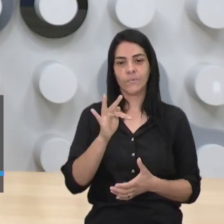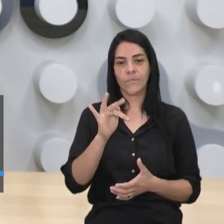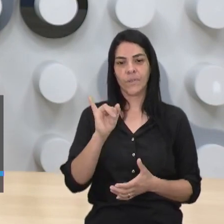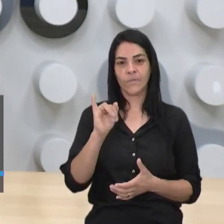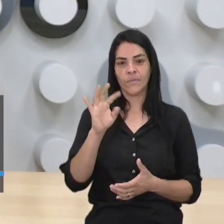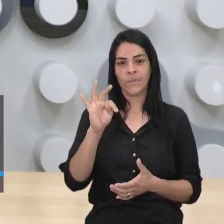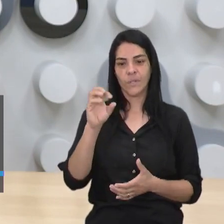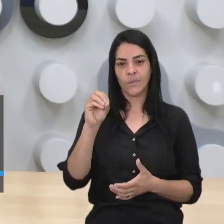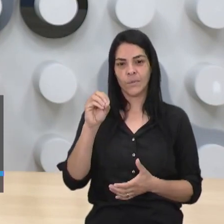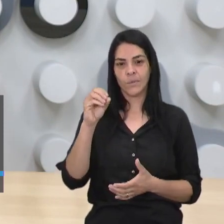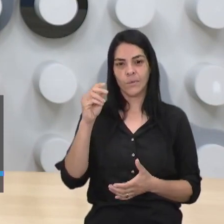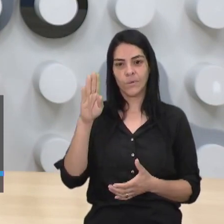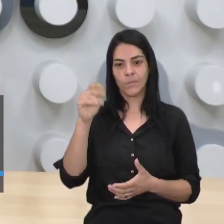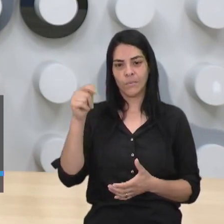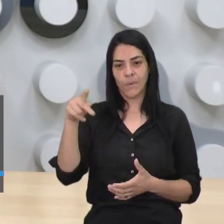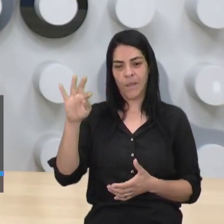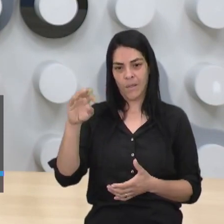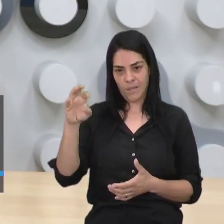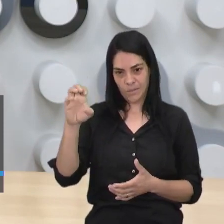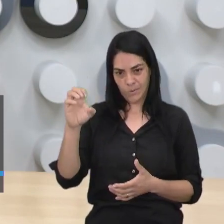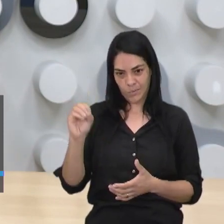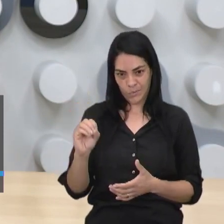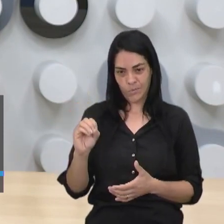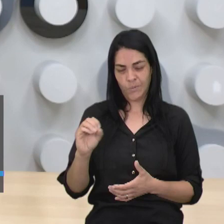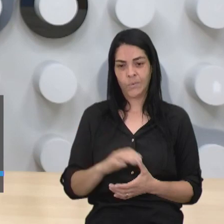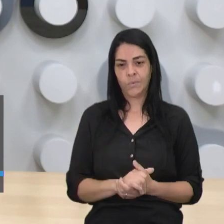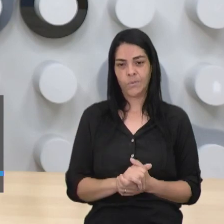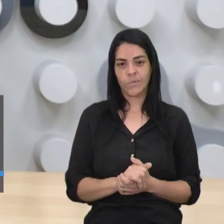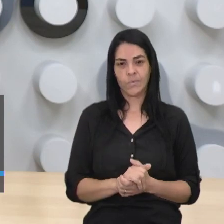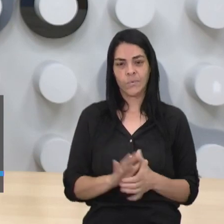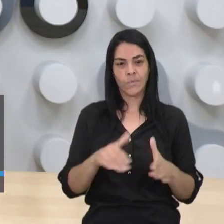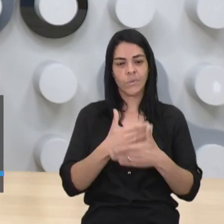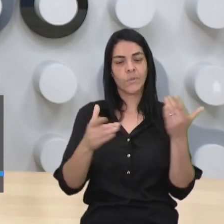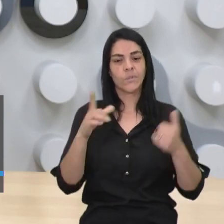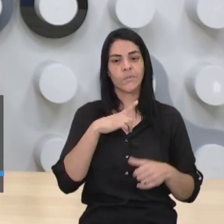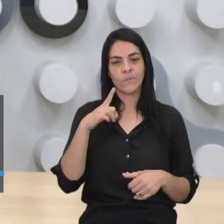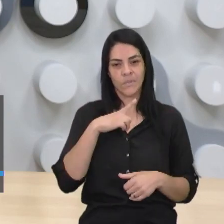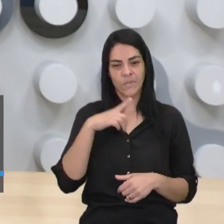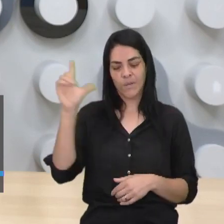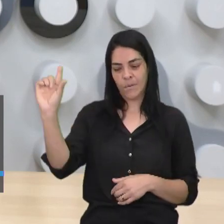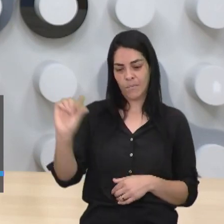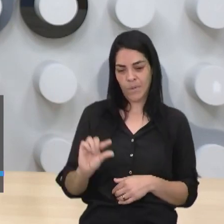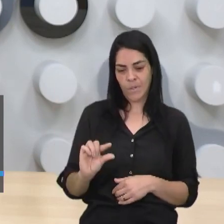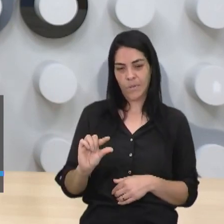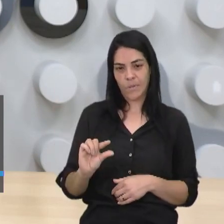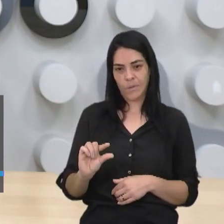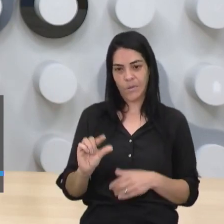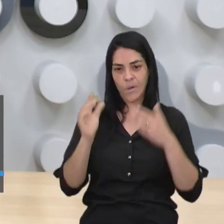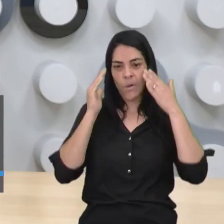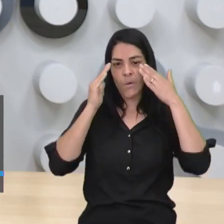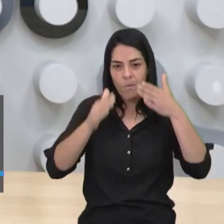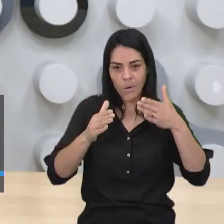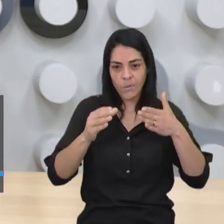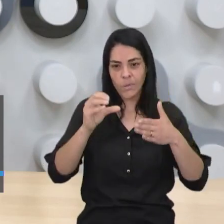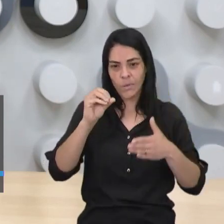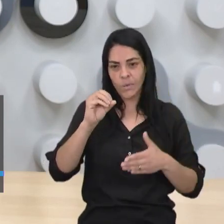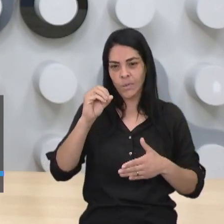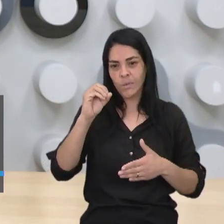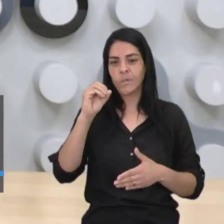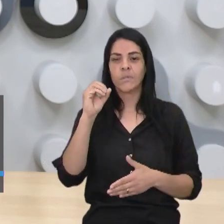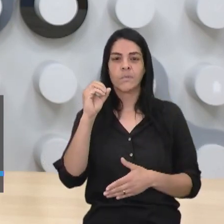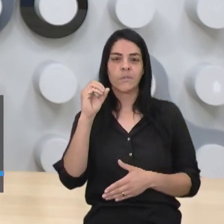eles entrando em decadência, em morte, a gente vai ter menor concentração de oxigênio, porque não vai